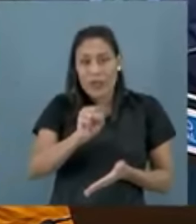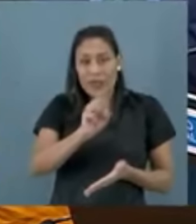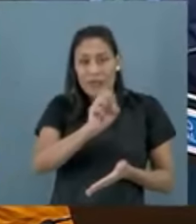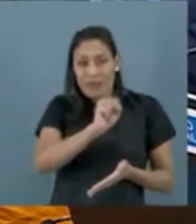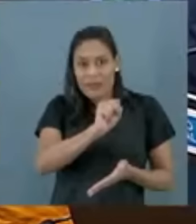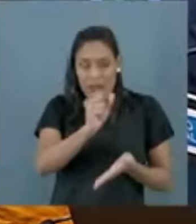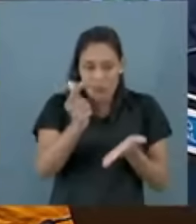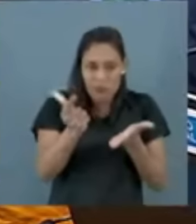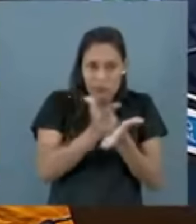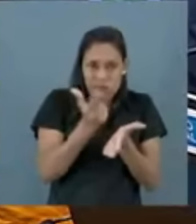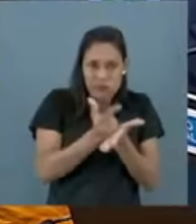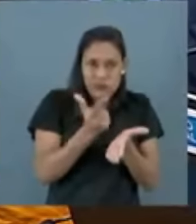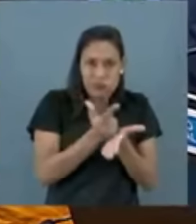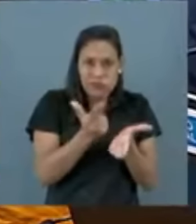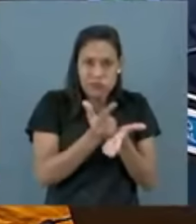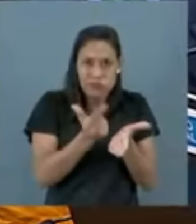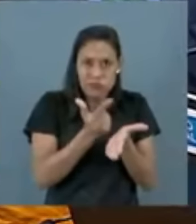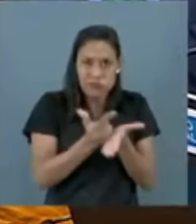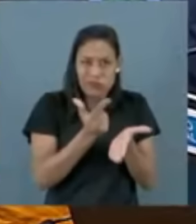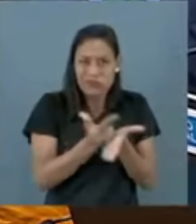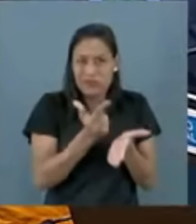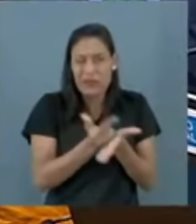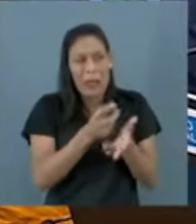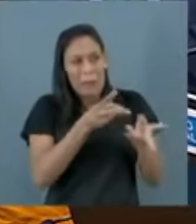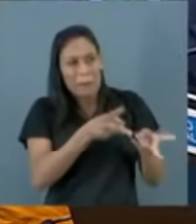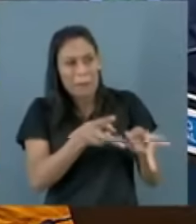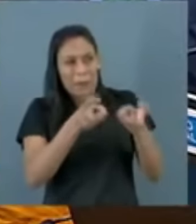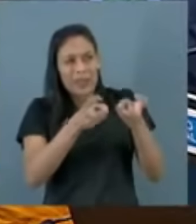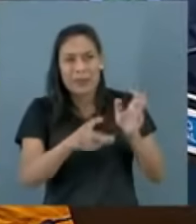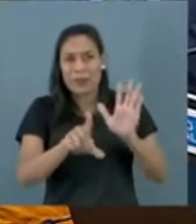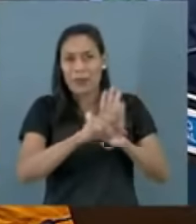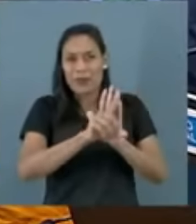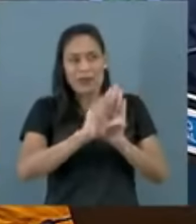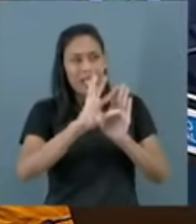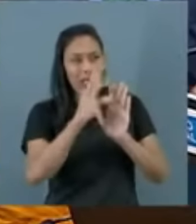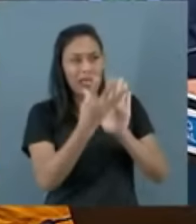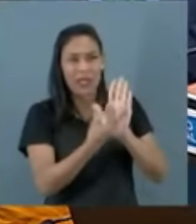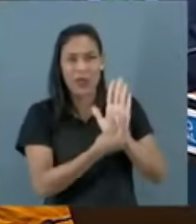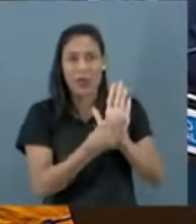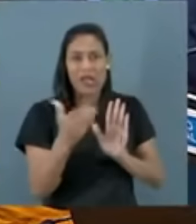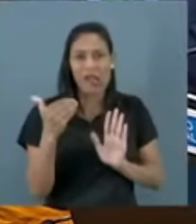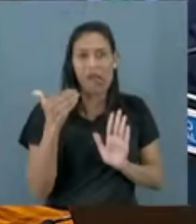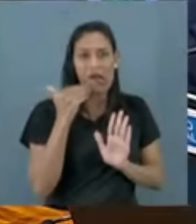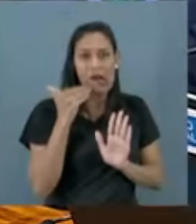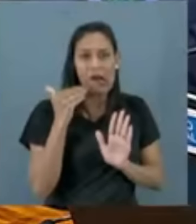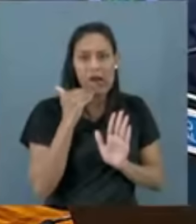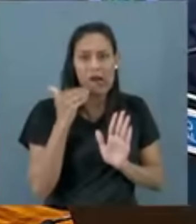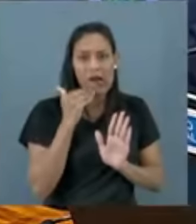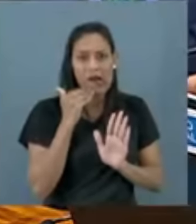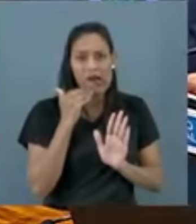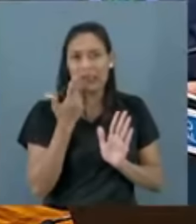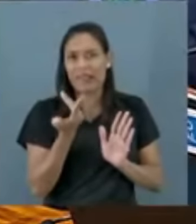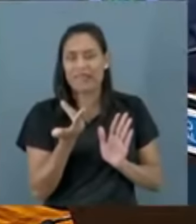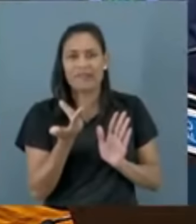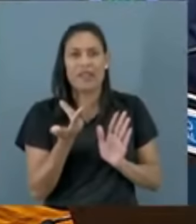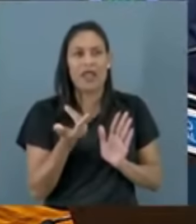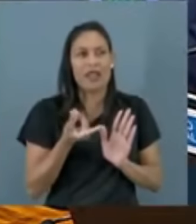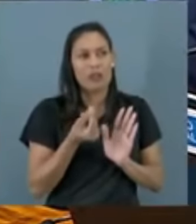detectadas milhares de falhas, né, e inclusive com desvio de